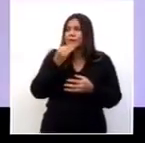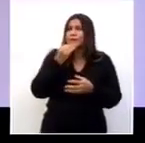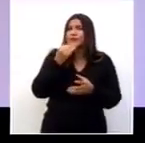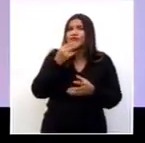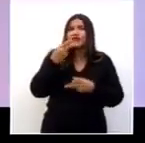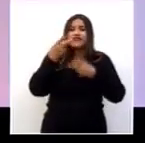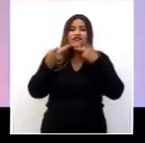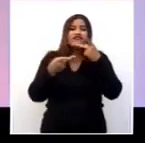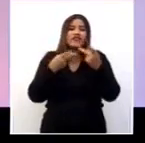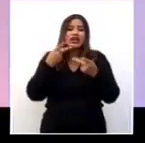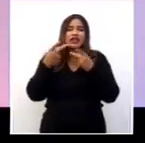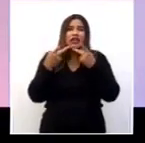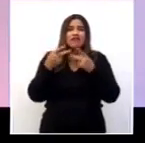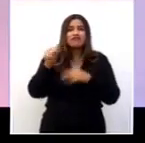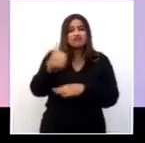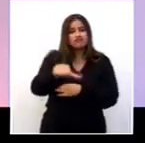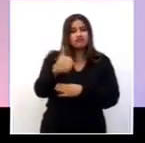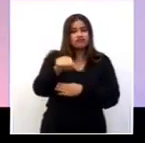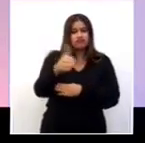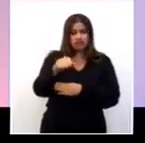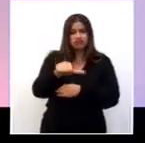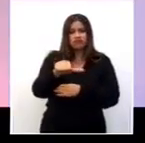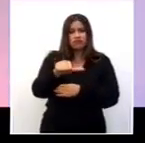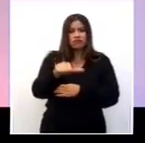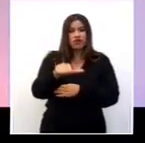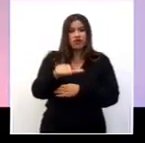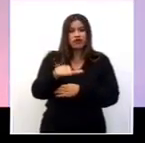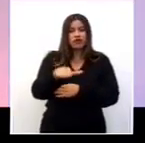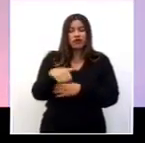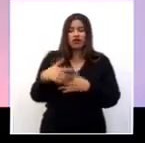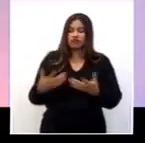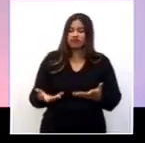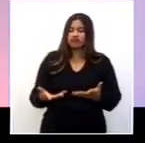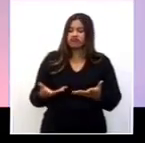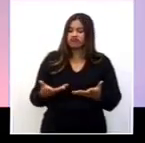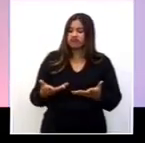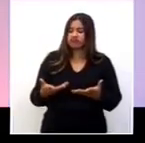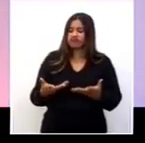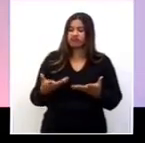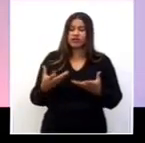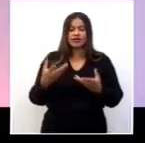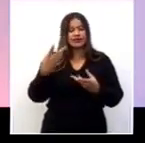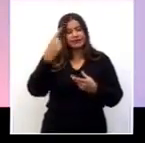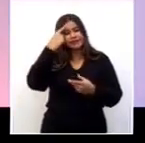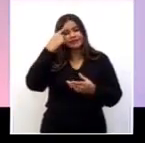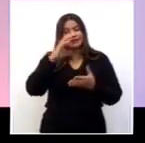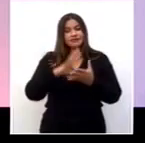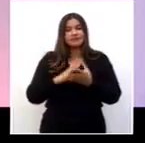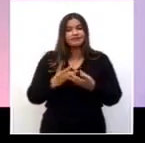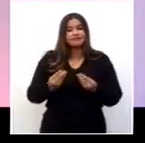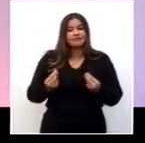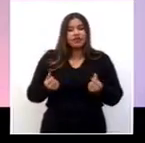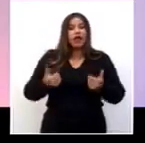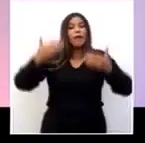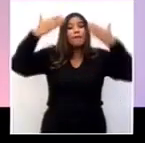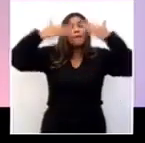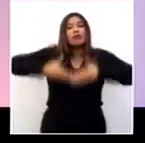falava em avaliação? Na verdade, vamos traduzir isso. É a prova.